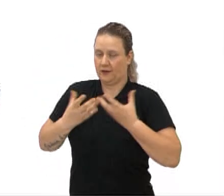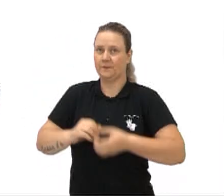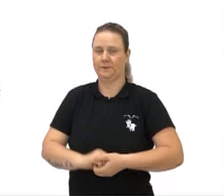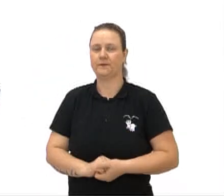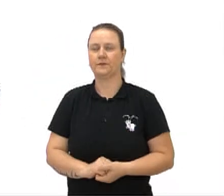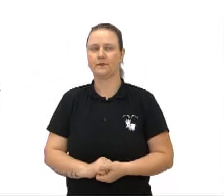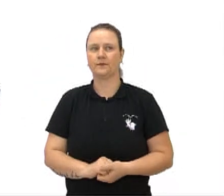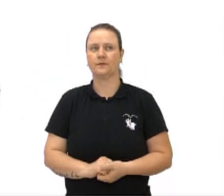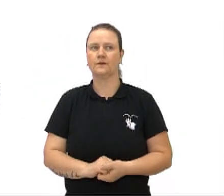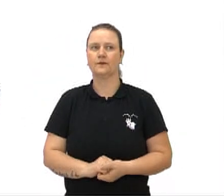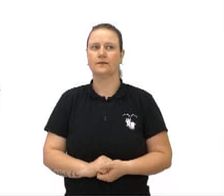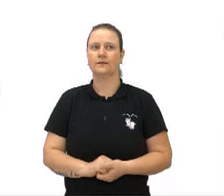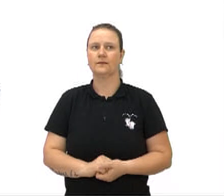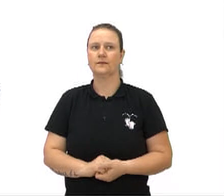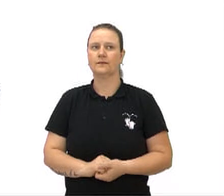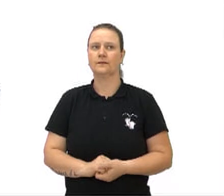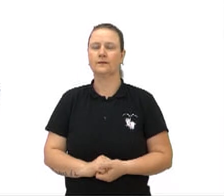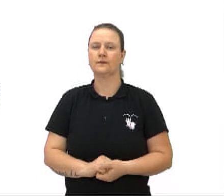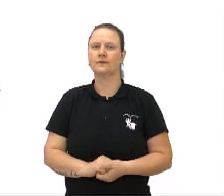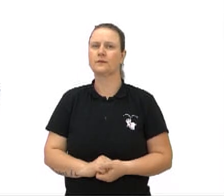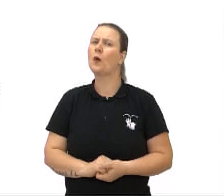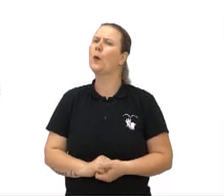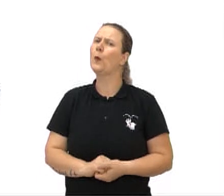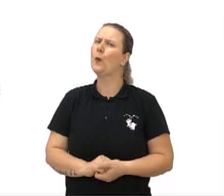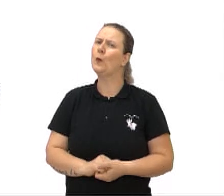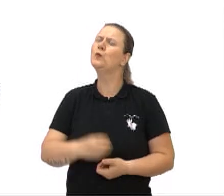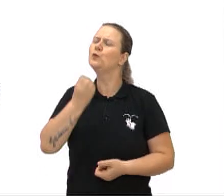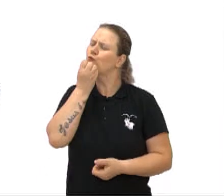saludos e despedidas. Bien, e tu?